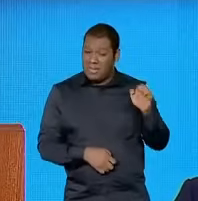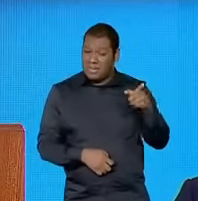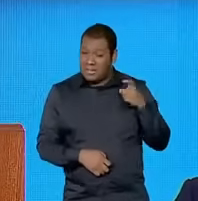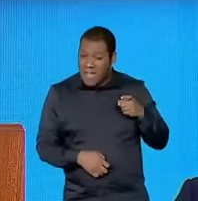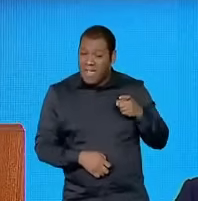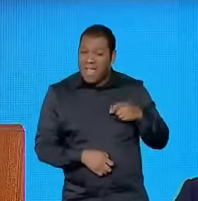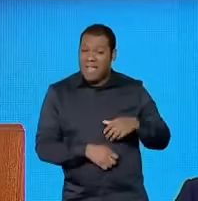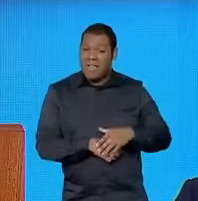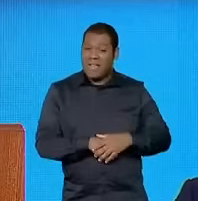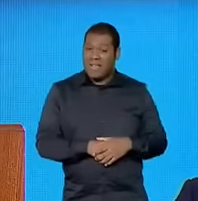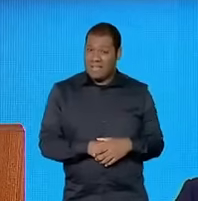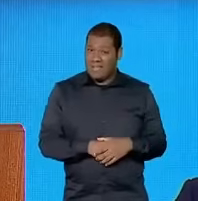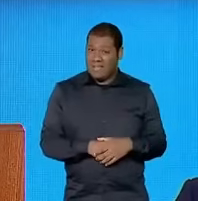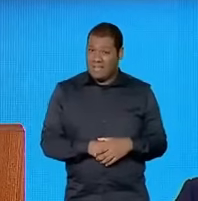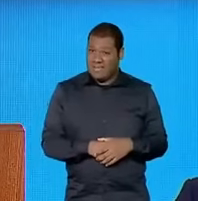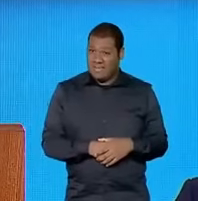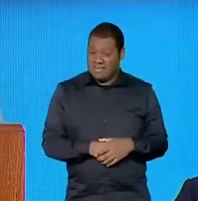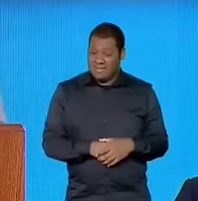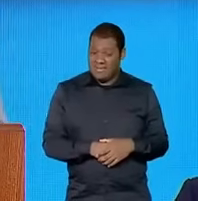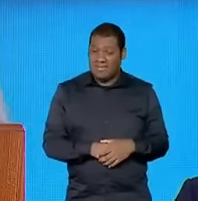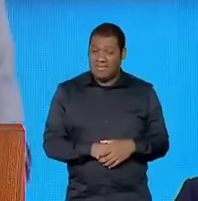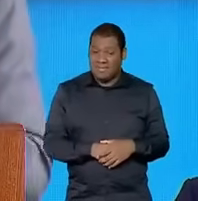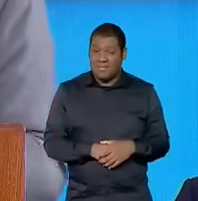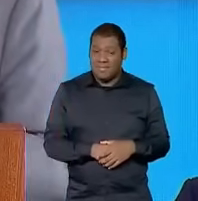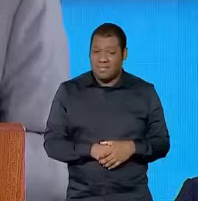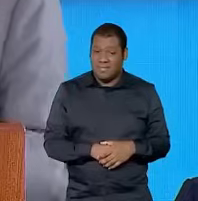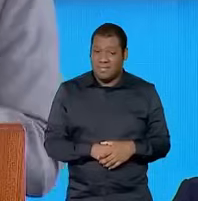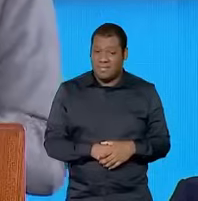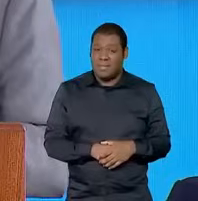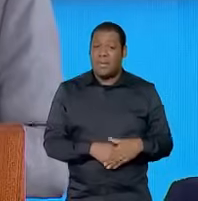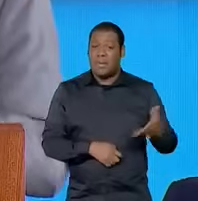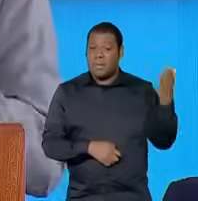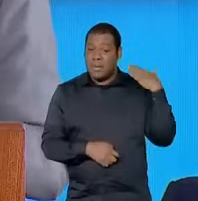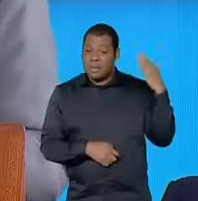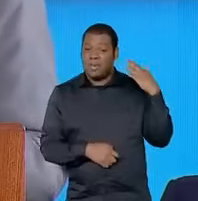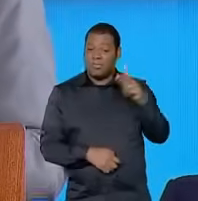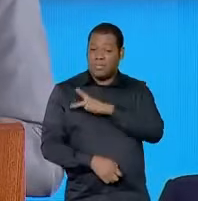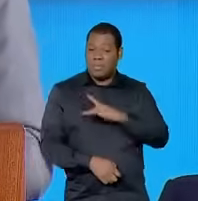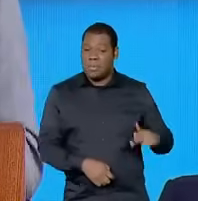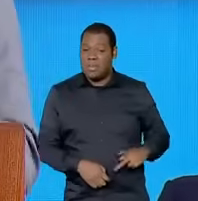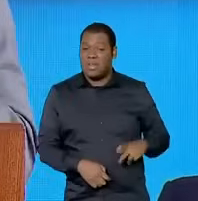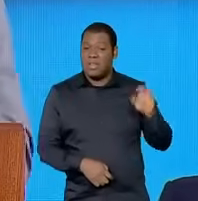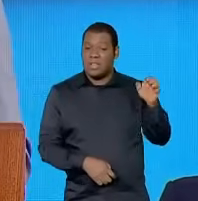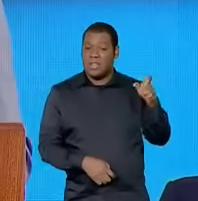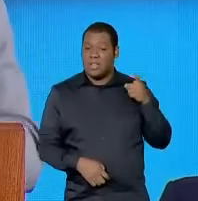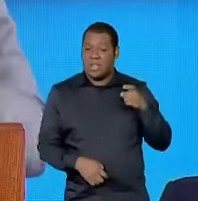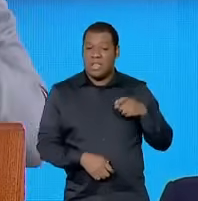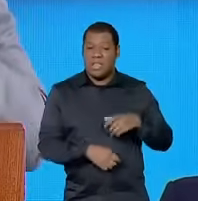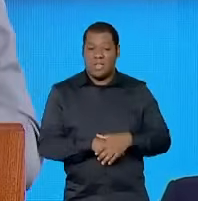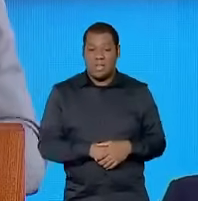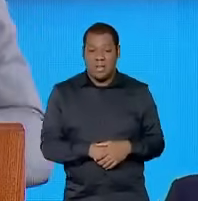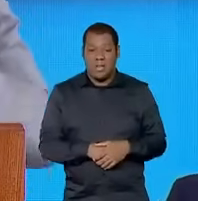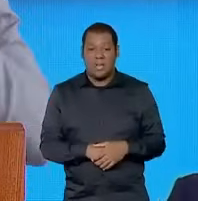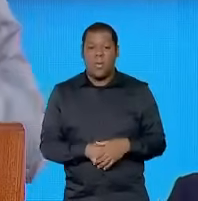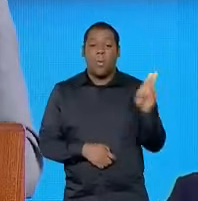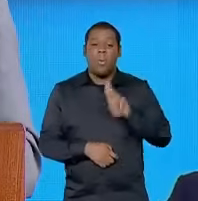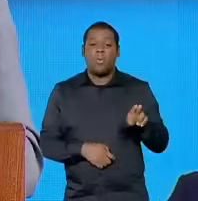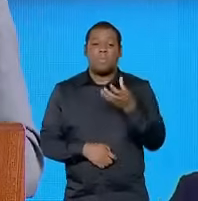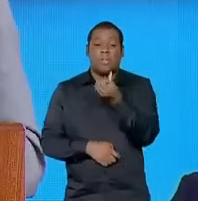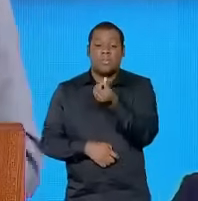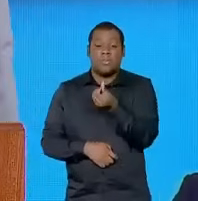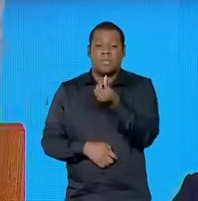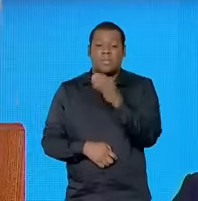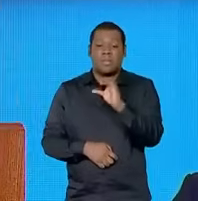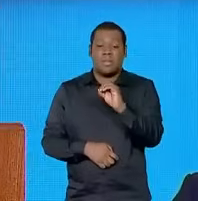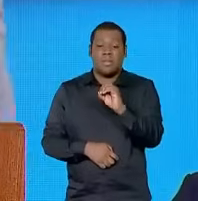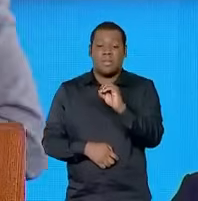toda oportunidade que você tiver, você diga. Porque eles utilizaram nada mais, nada menos do que 60 bilhões de